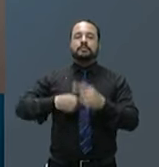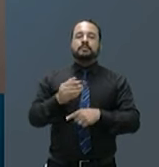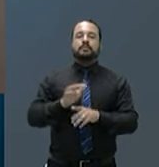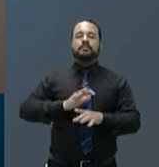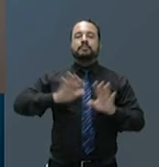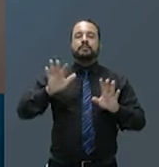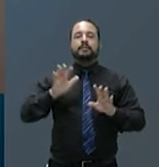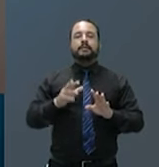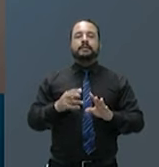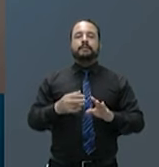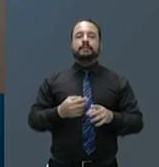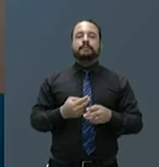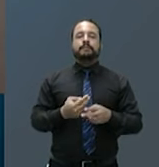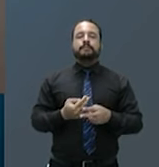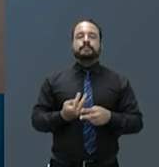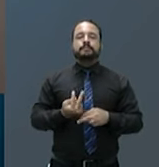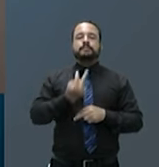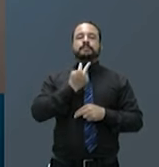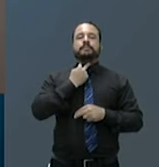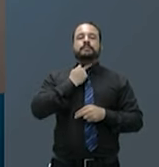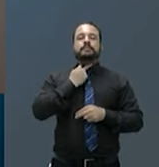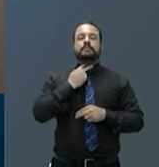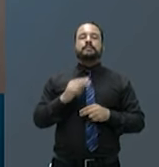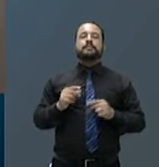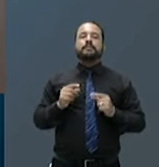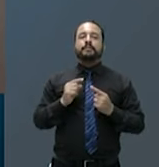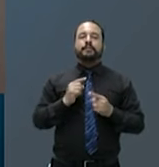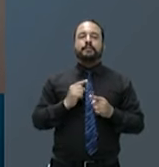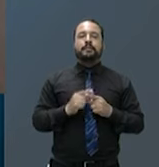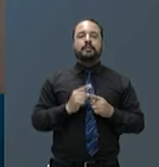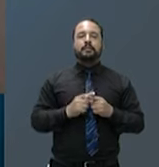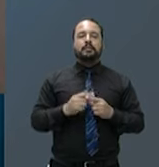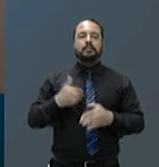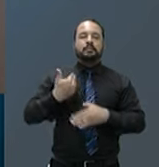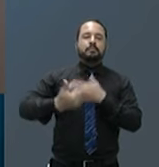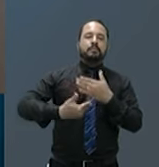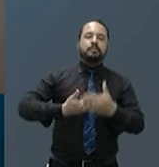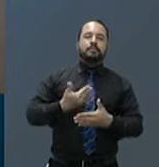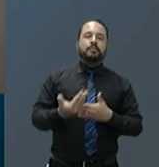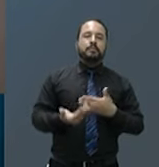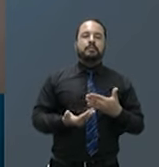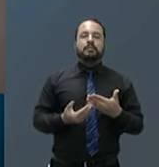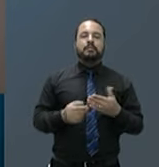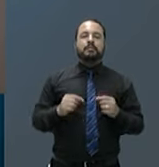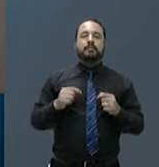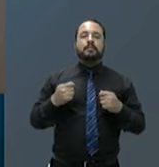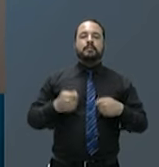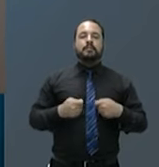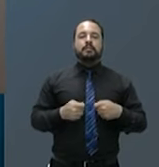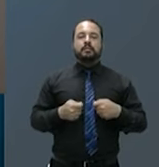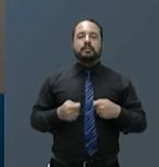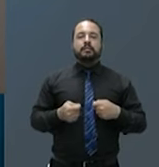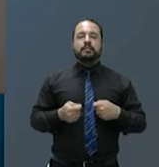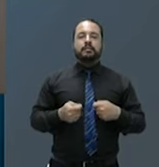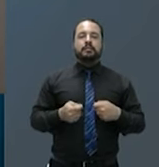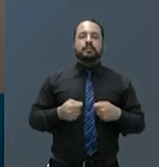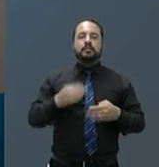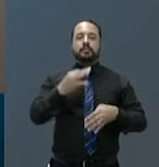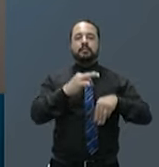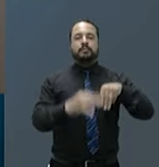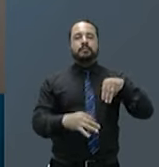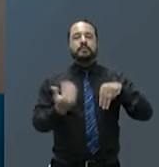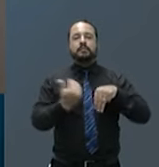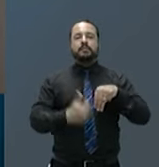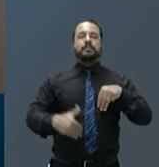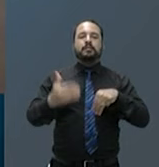inadmissível. Já do tocante ao conceito de manifestamente improcedente, devemos ter em mente a lição do ministro Luiz Fux, para quem o